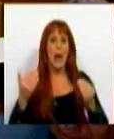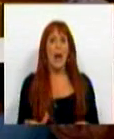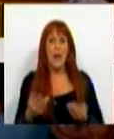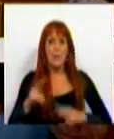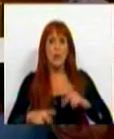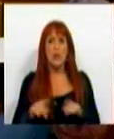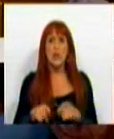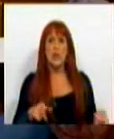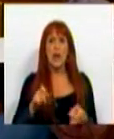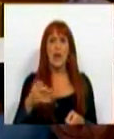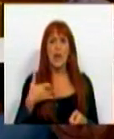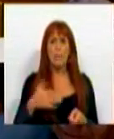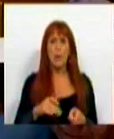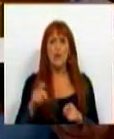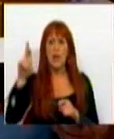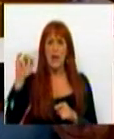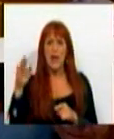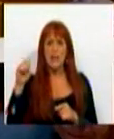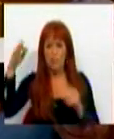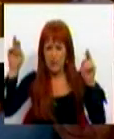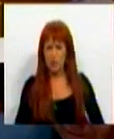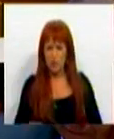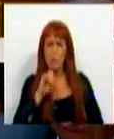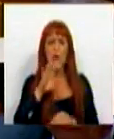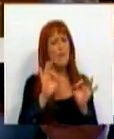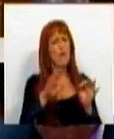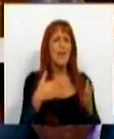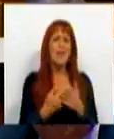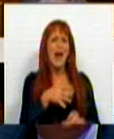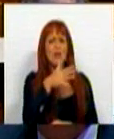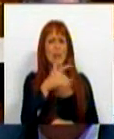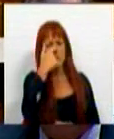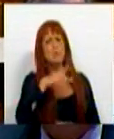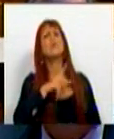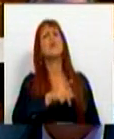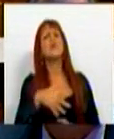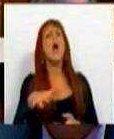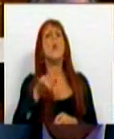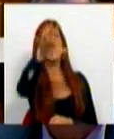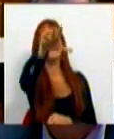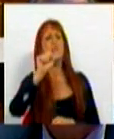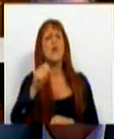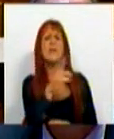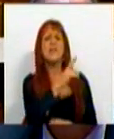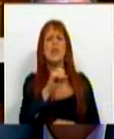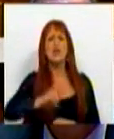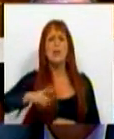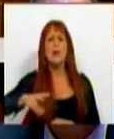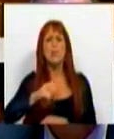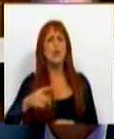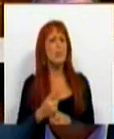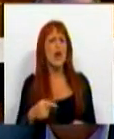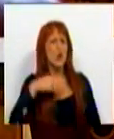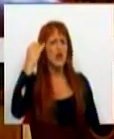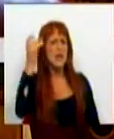sobre a RN e a EDP e reduzir o IRC, se calhar podiam-nos fazer um favor de explicar aos portugueses onde é que iam buscar esses 600 milhões de euros. Porque não se